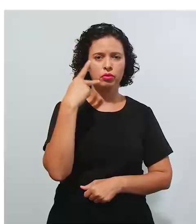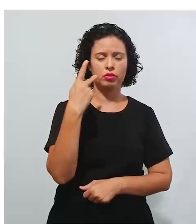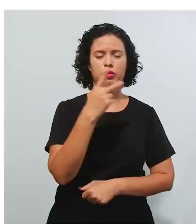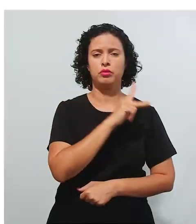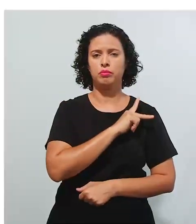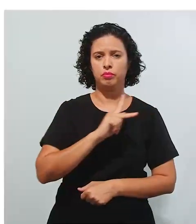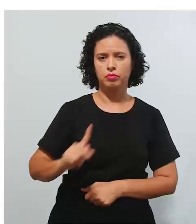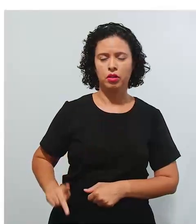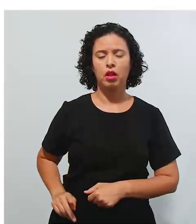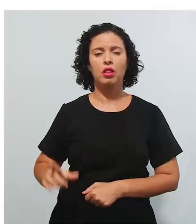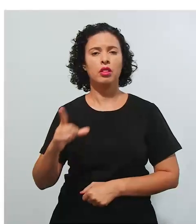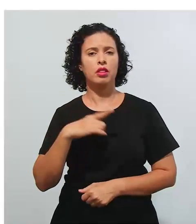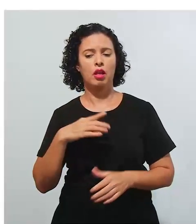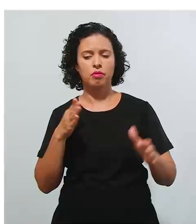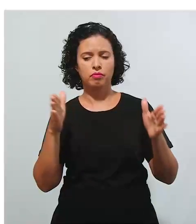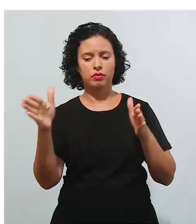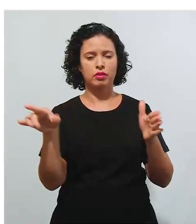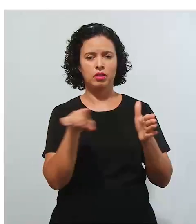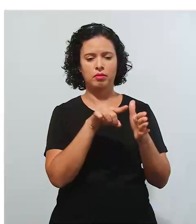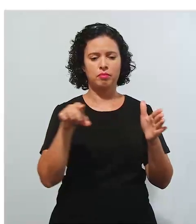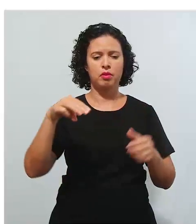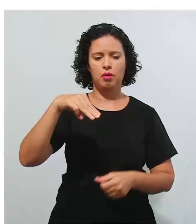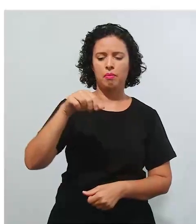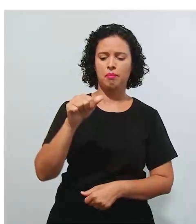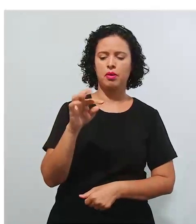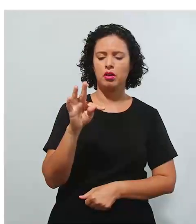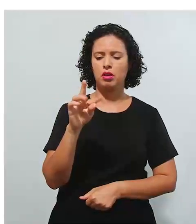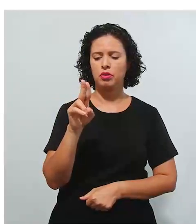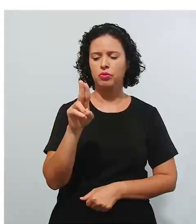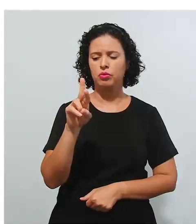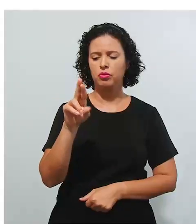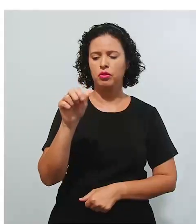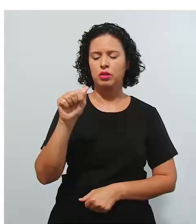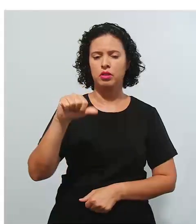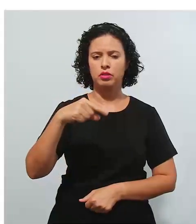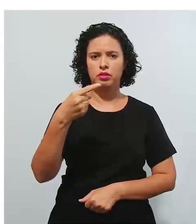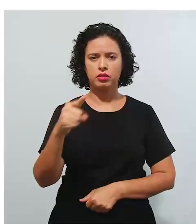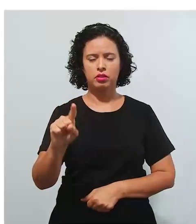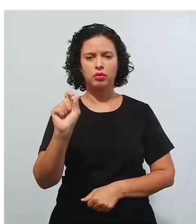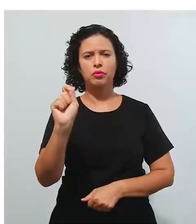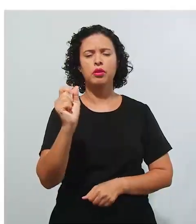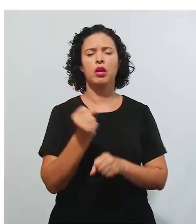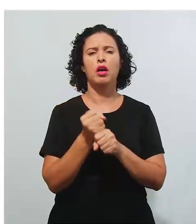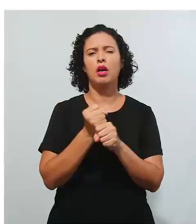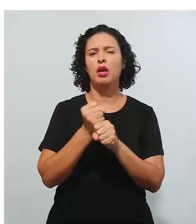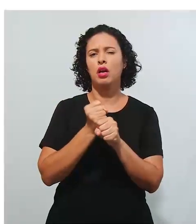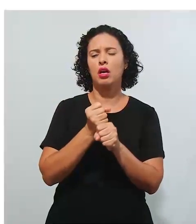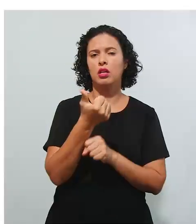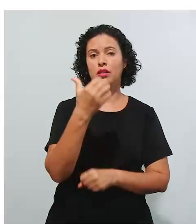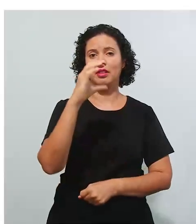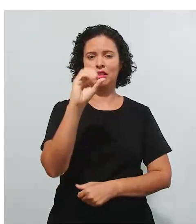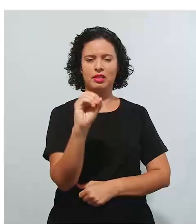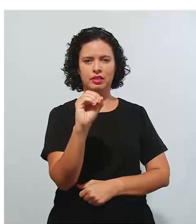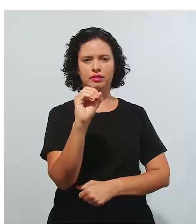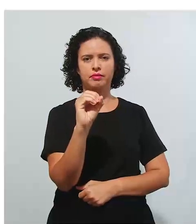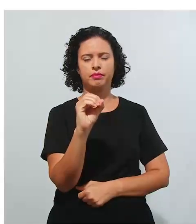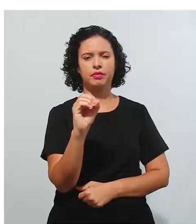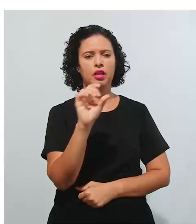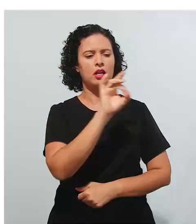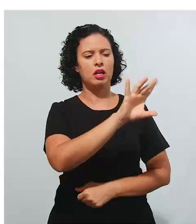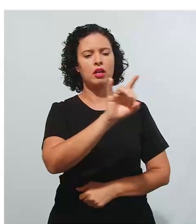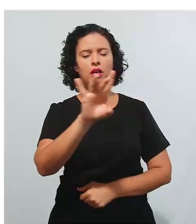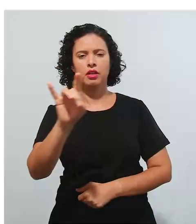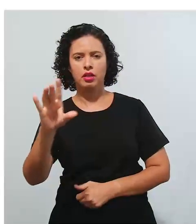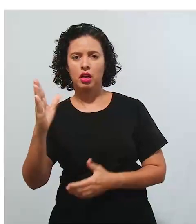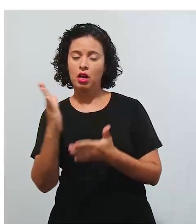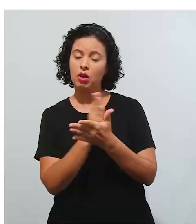exige um tempo de maturação, de aproximadamente 10 anos, específico para cada caso.